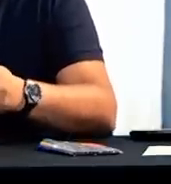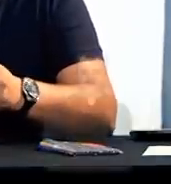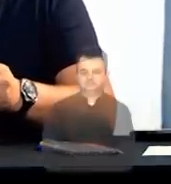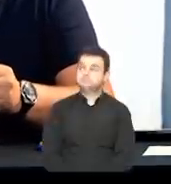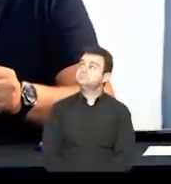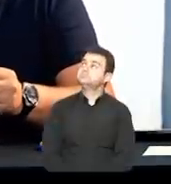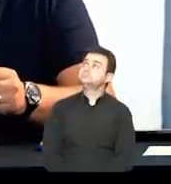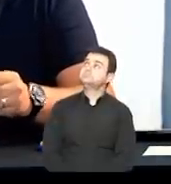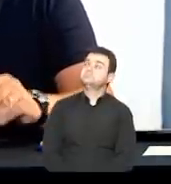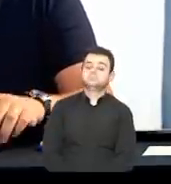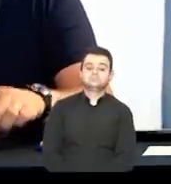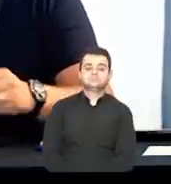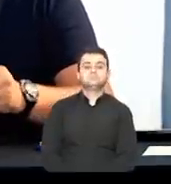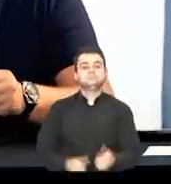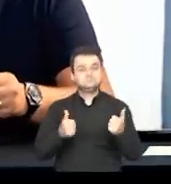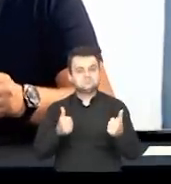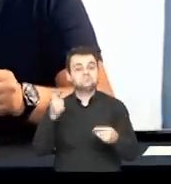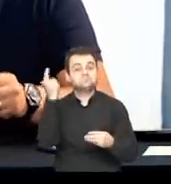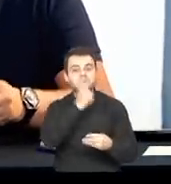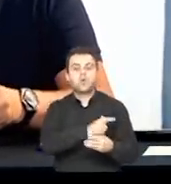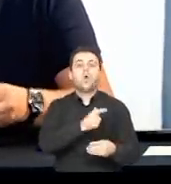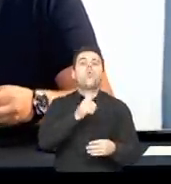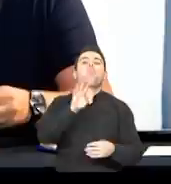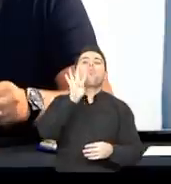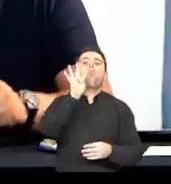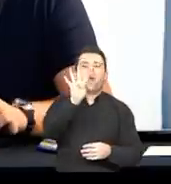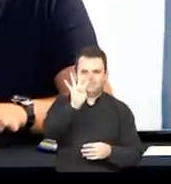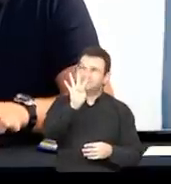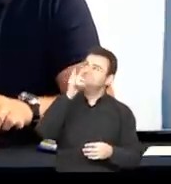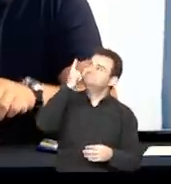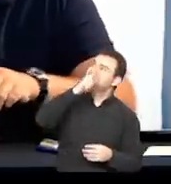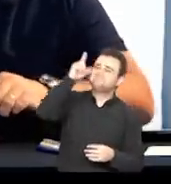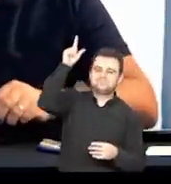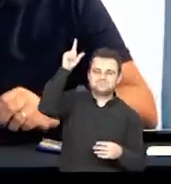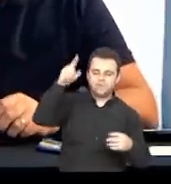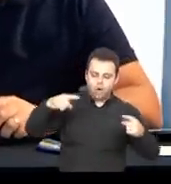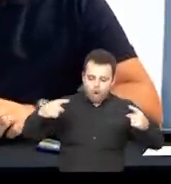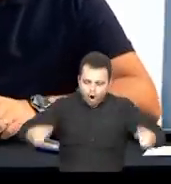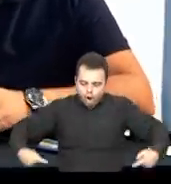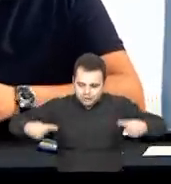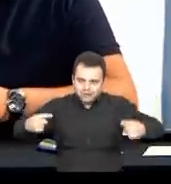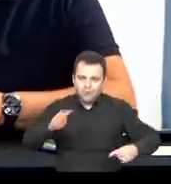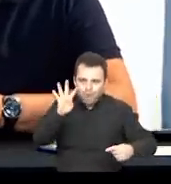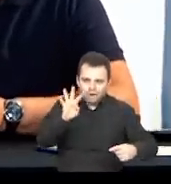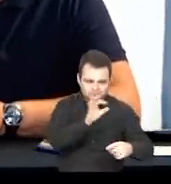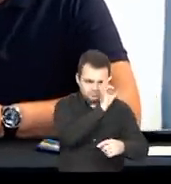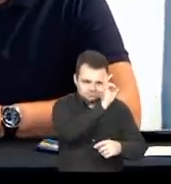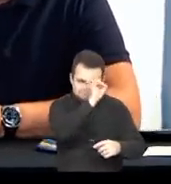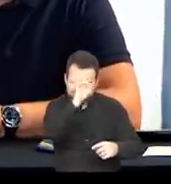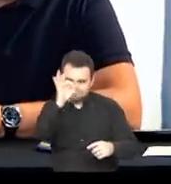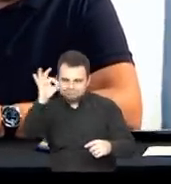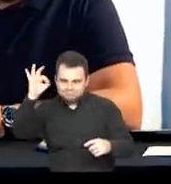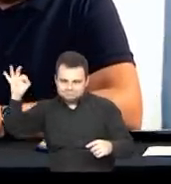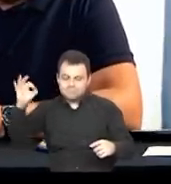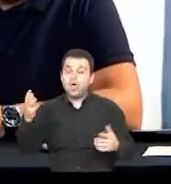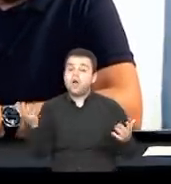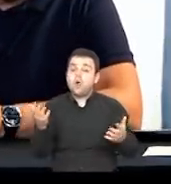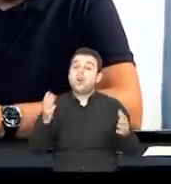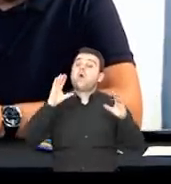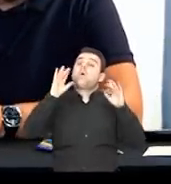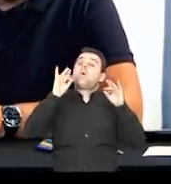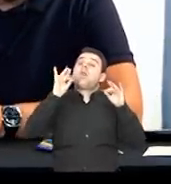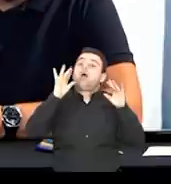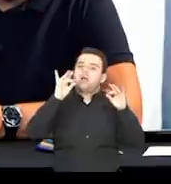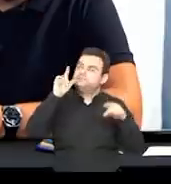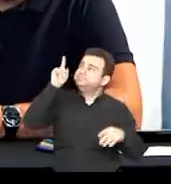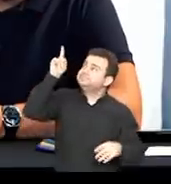Muito bem, como eu dobrei em 4 partes, agora eu tenho 4 rodinhas, tá? E aí eu vou colar na base do meu carrinho.